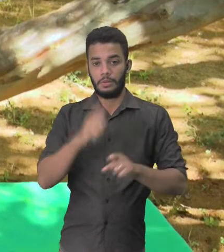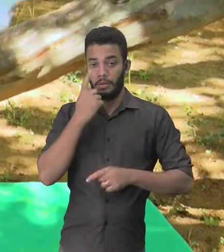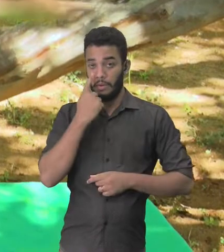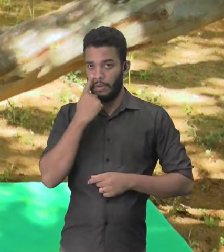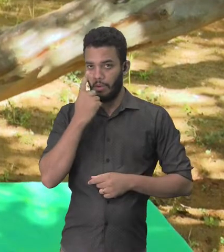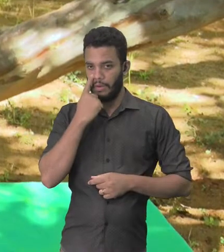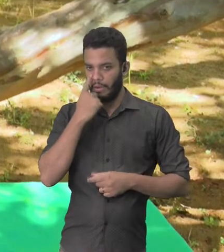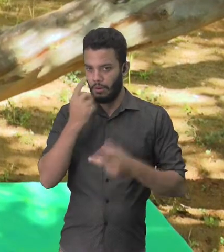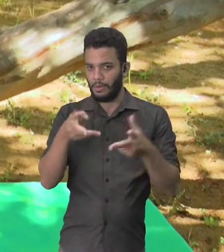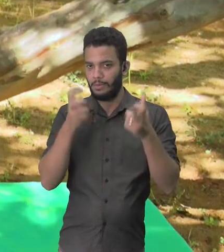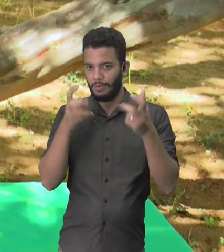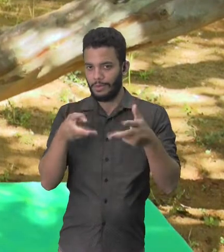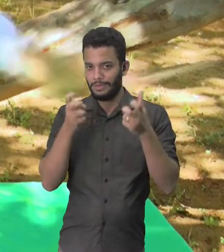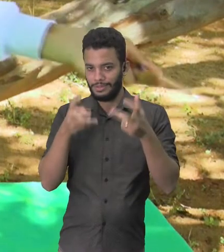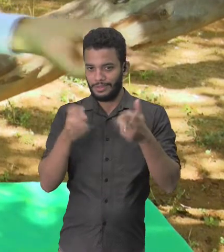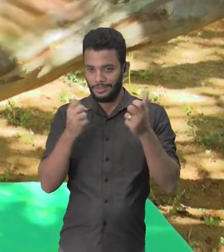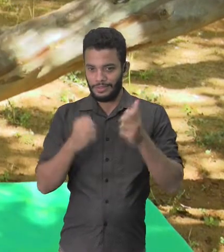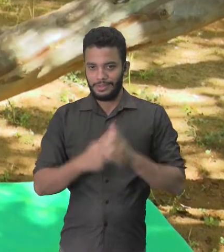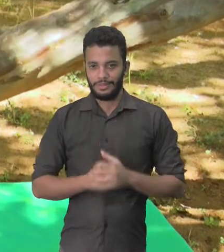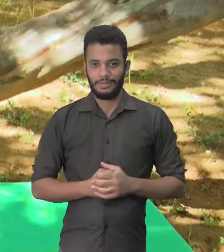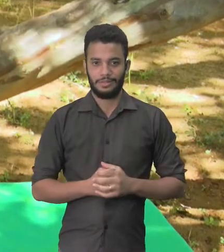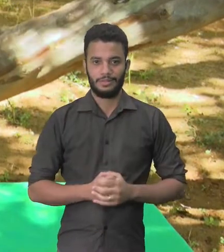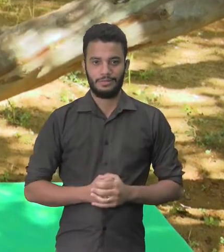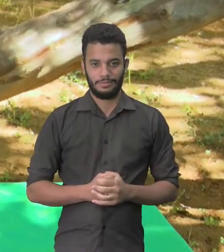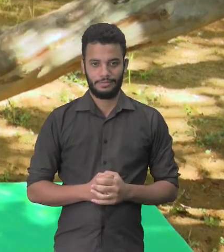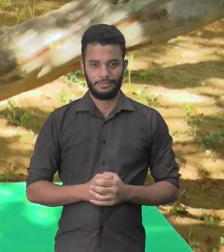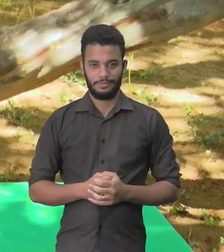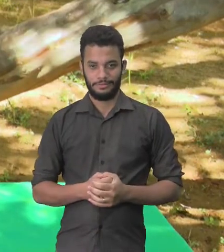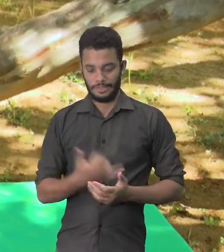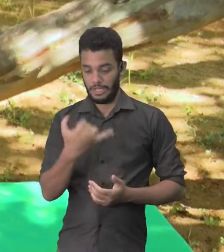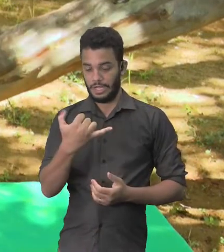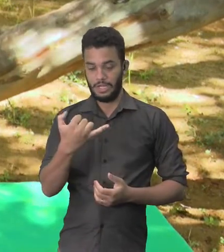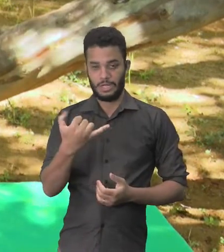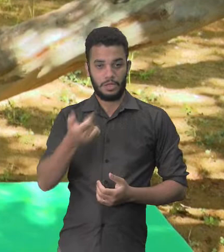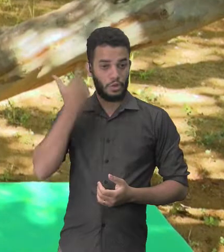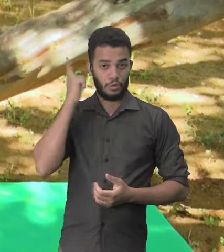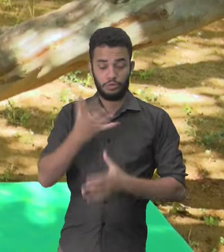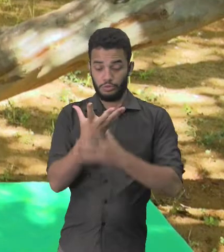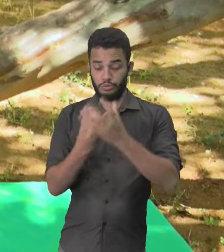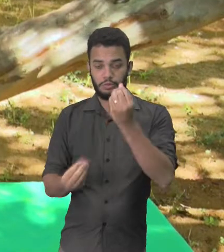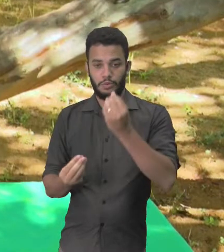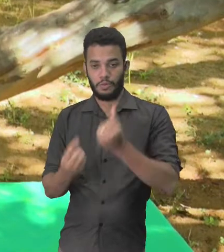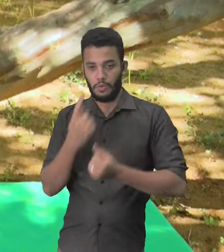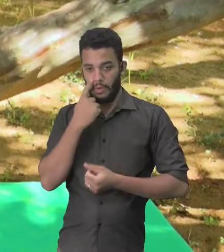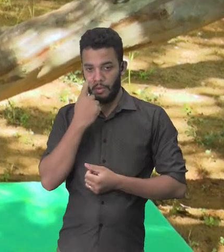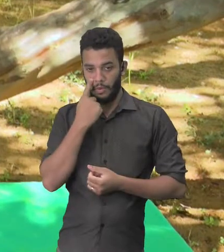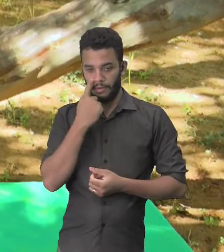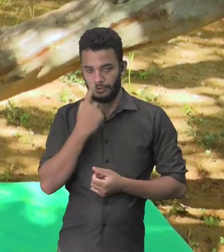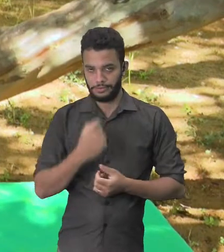Vou exatamente esquivar. Ela vai sumir em exatos momentos.